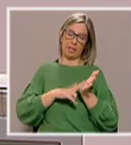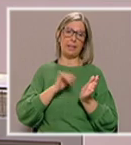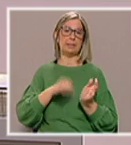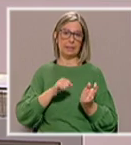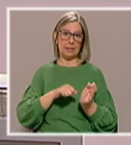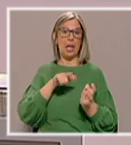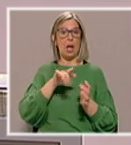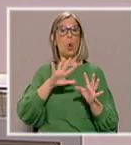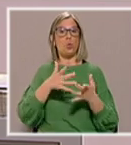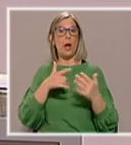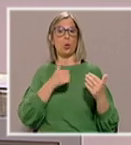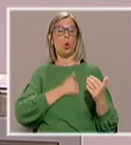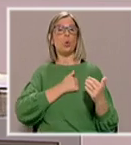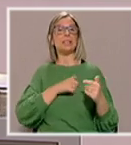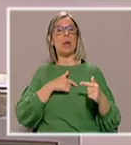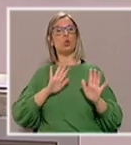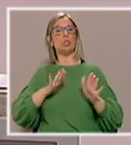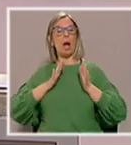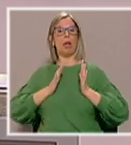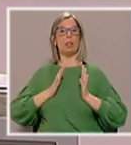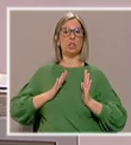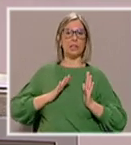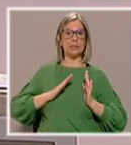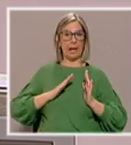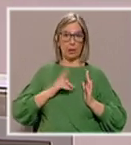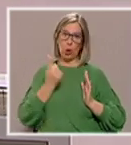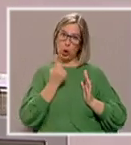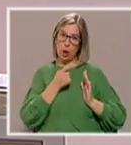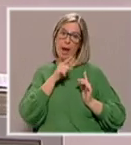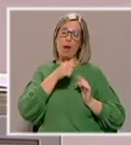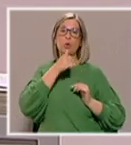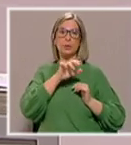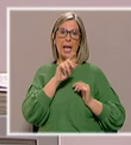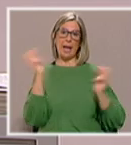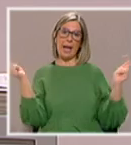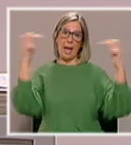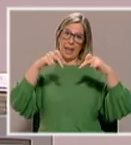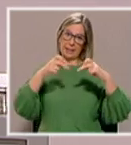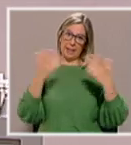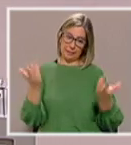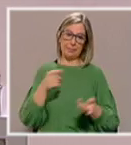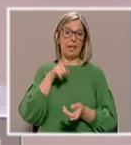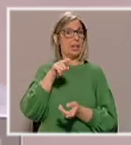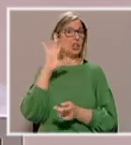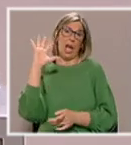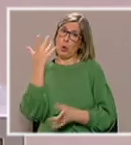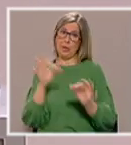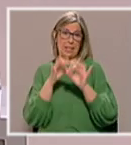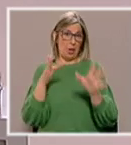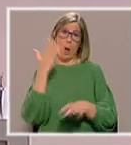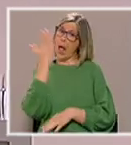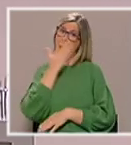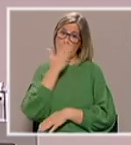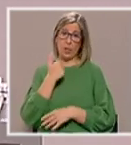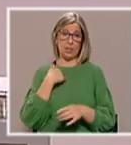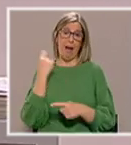em que o ciclo cardíaco, o coração está relaxado, que o sangue entra para as aurículas. Portanto, olha, esta foi fácil, isto acontece muitas vezes nas aulas, eu costumo dar a resposta